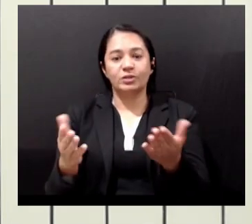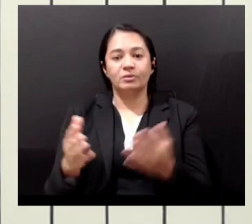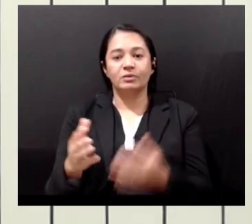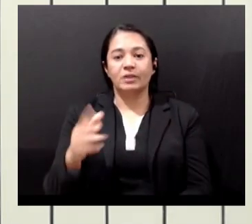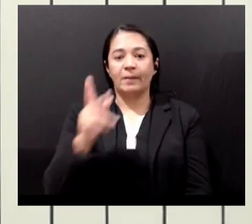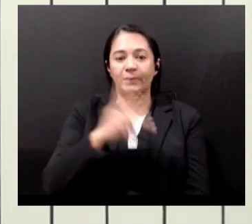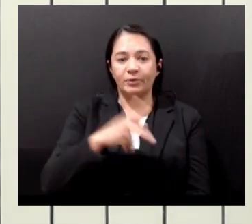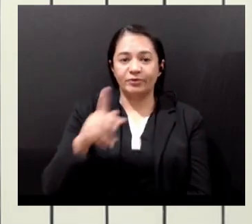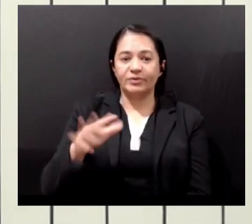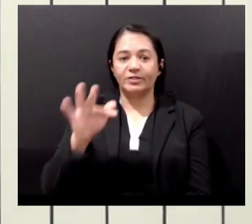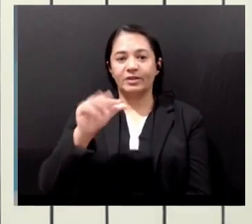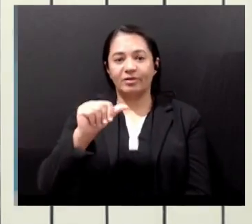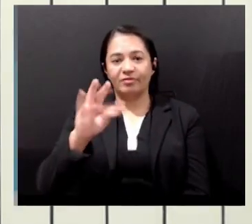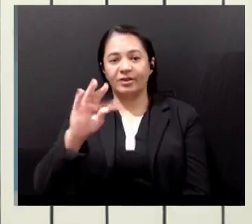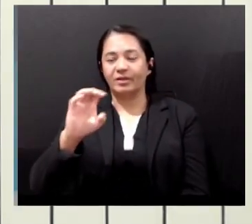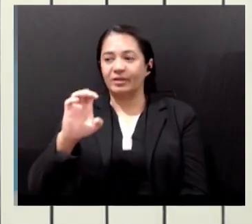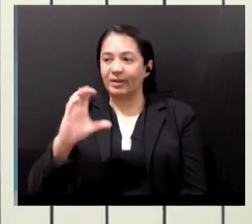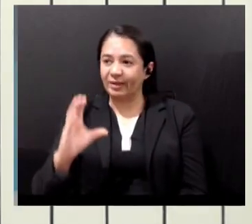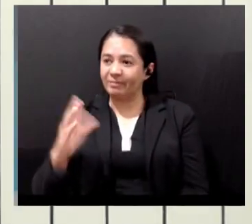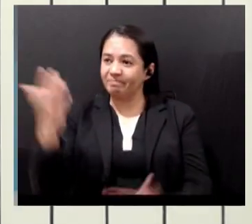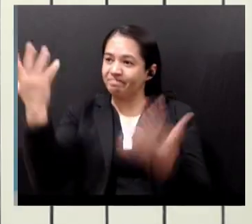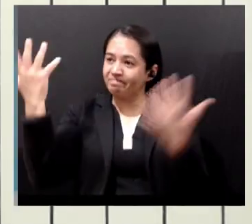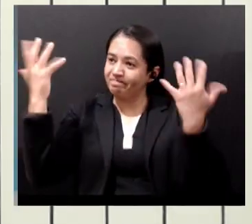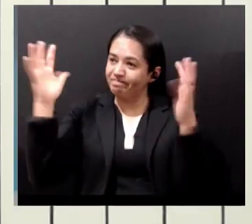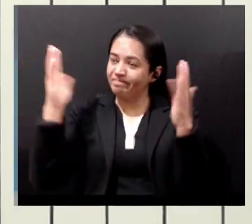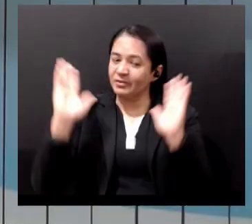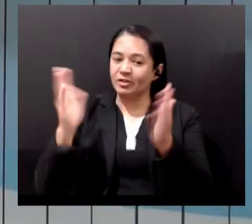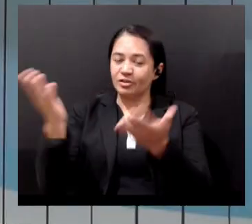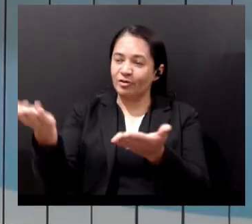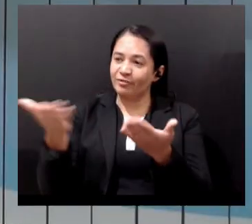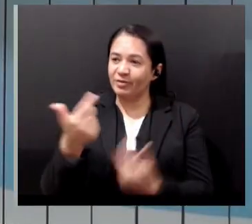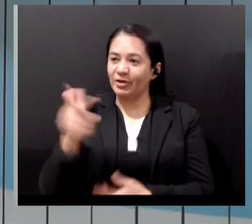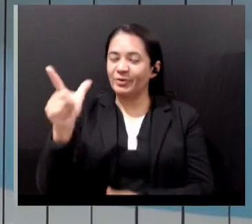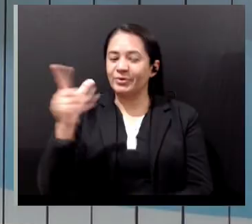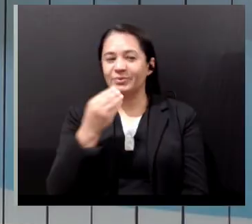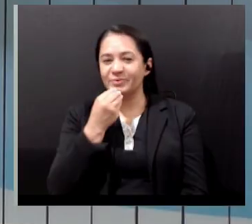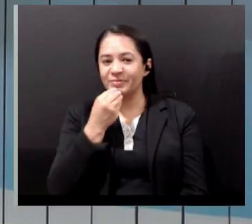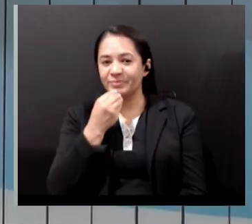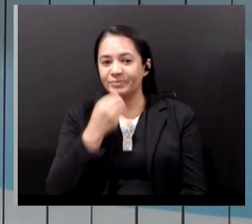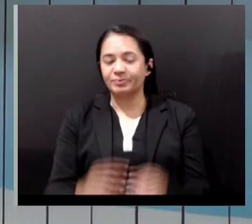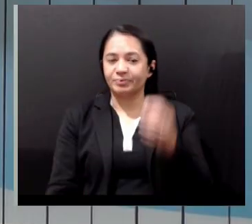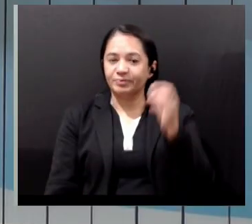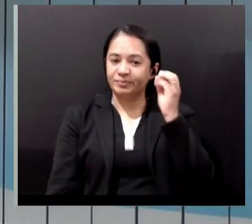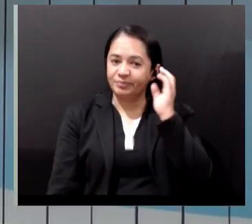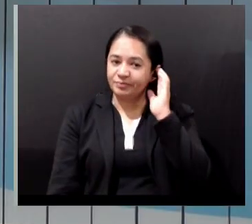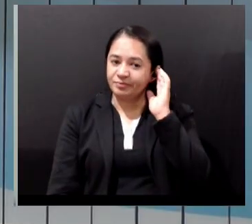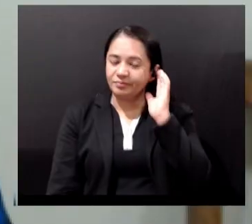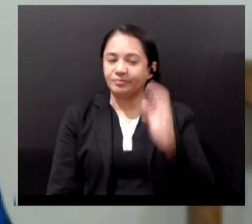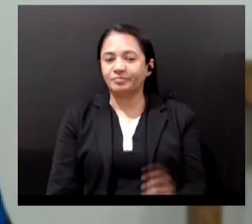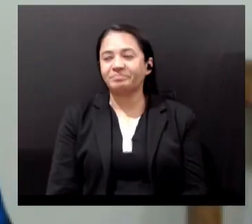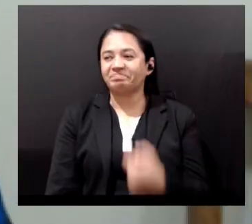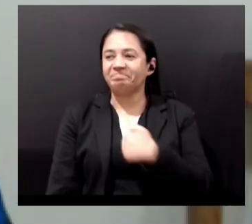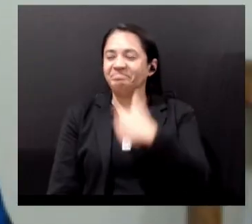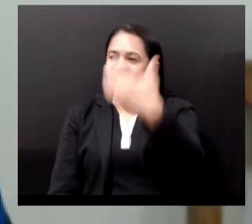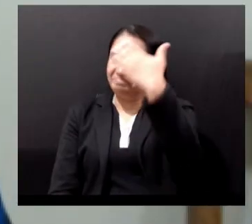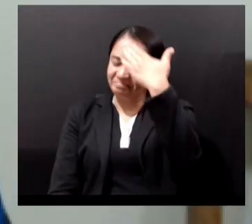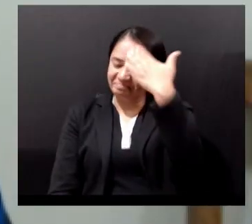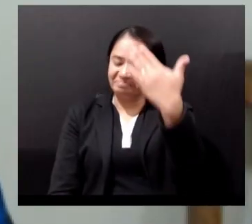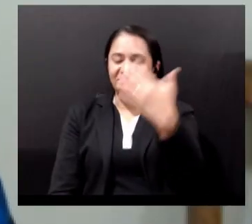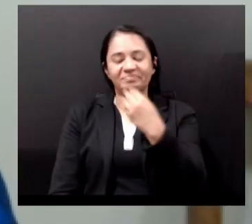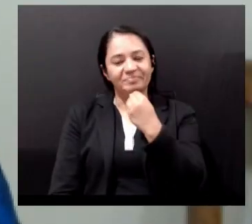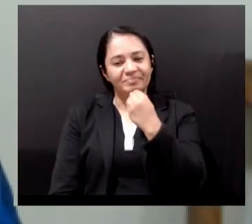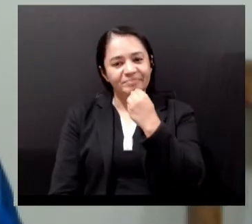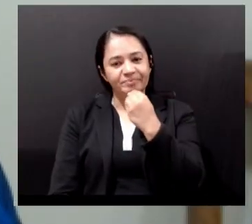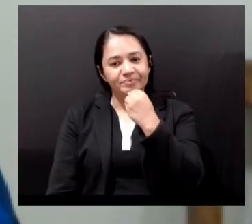na FATEC. Parabéns e já deixo o convite para uma próxima oportunidade, Bruno. Eu que agradeço